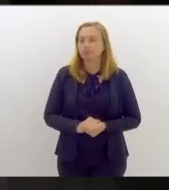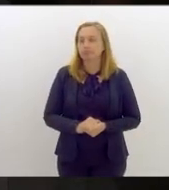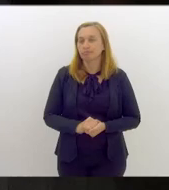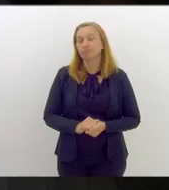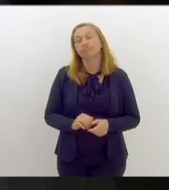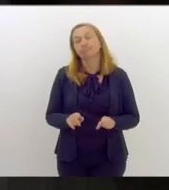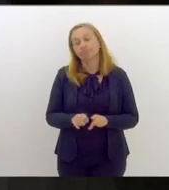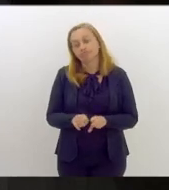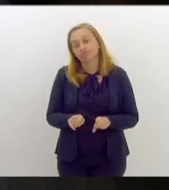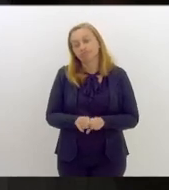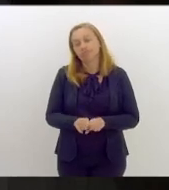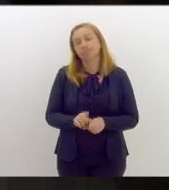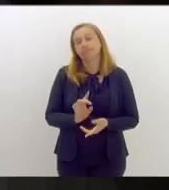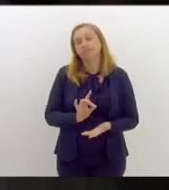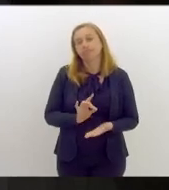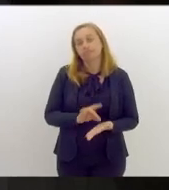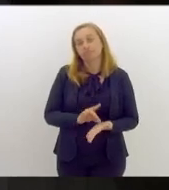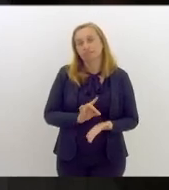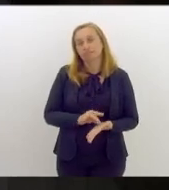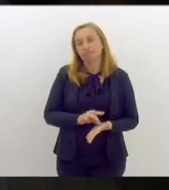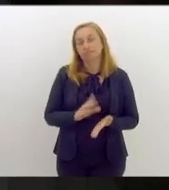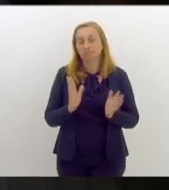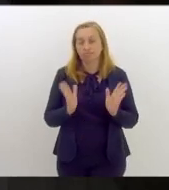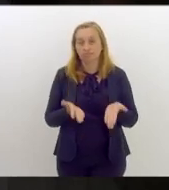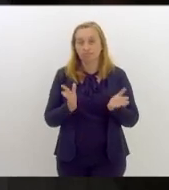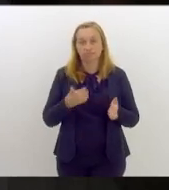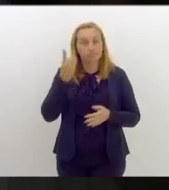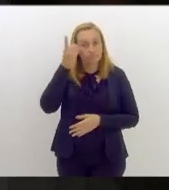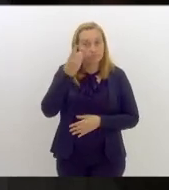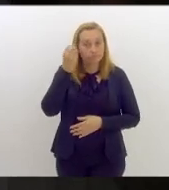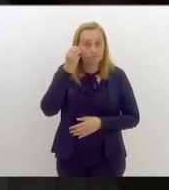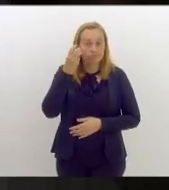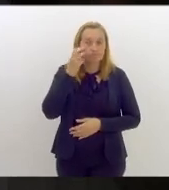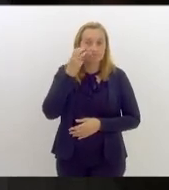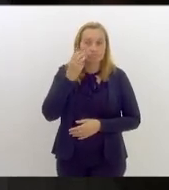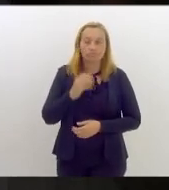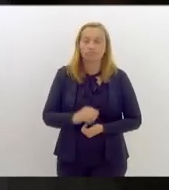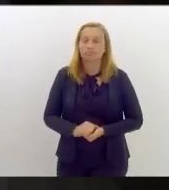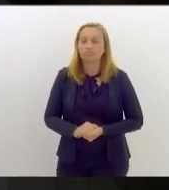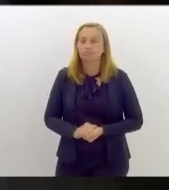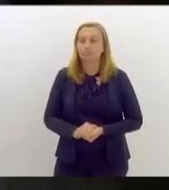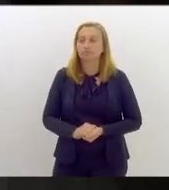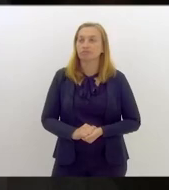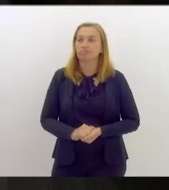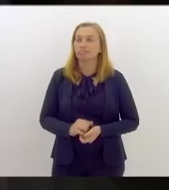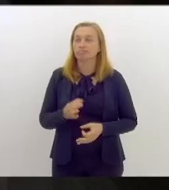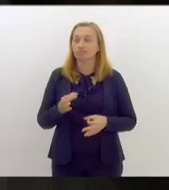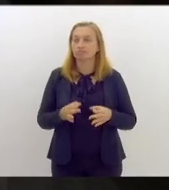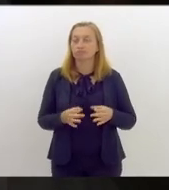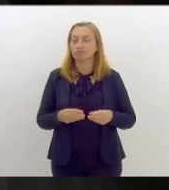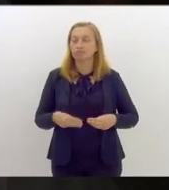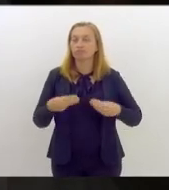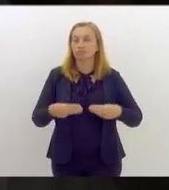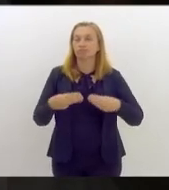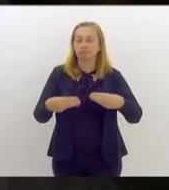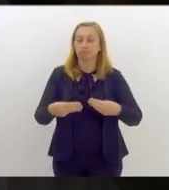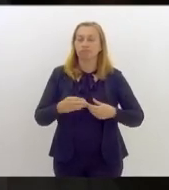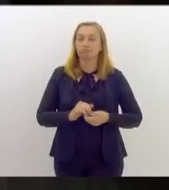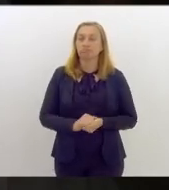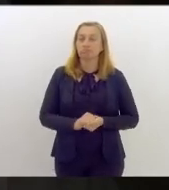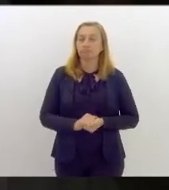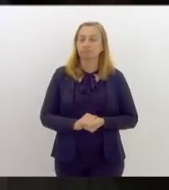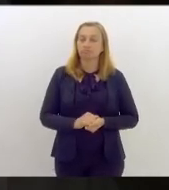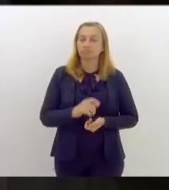Tanto é verdade que também hoje, deputado Valdeir Carneiro, o ministro corregedor